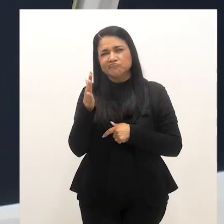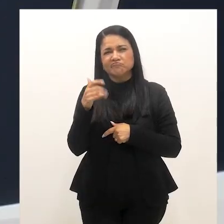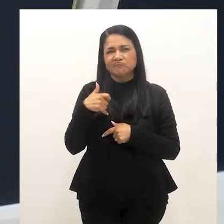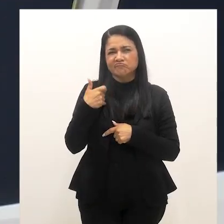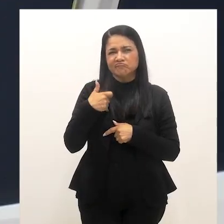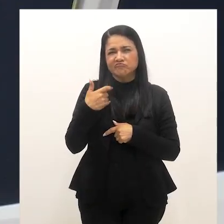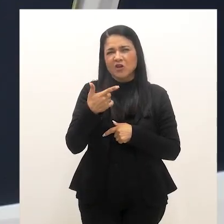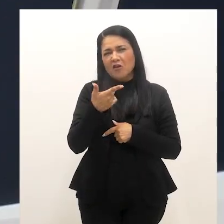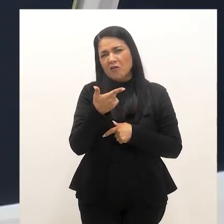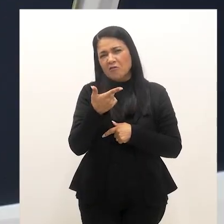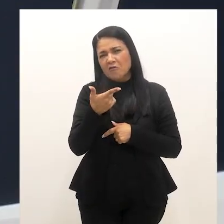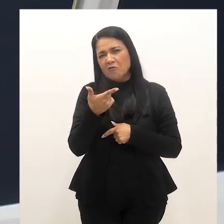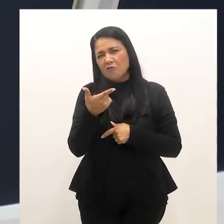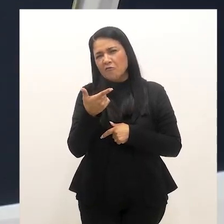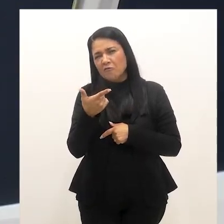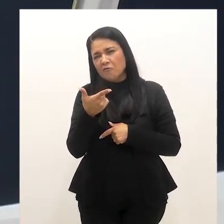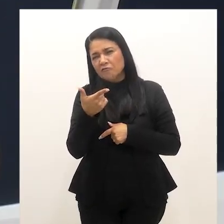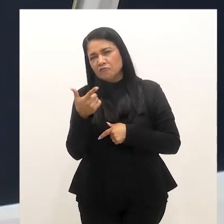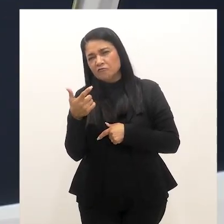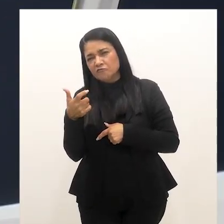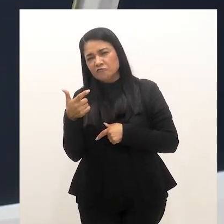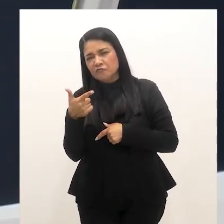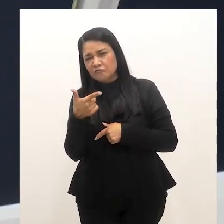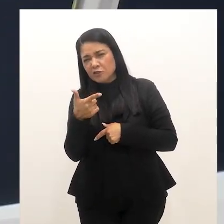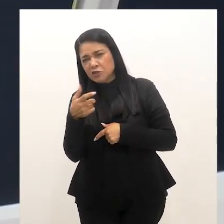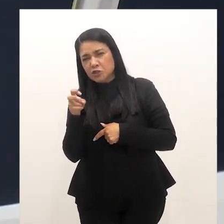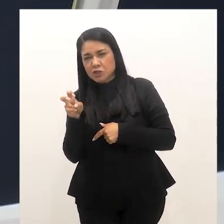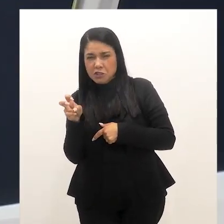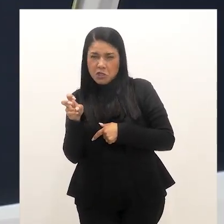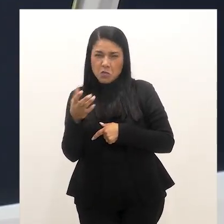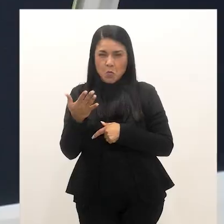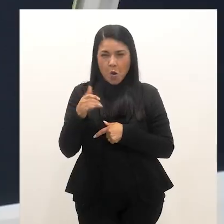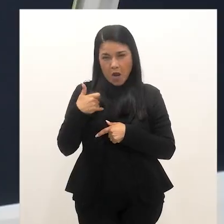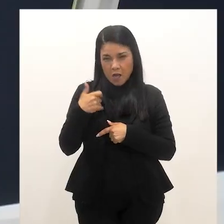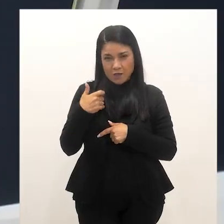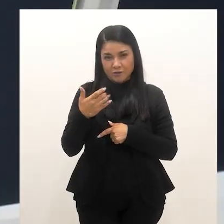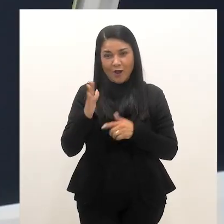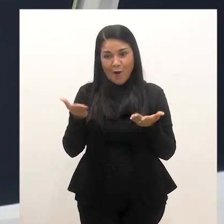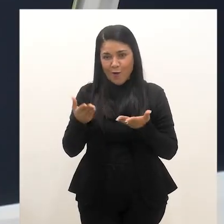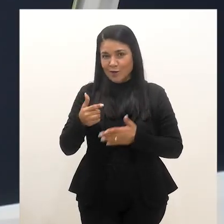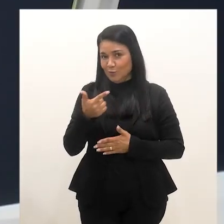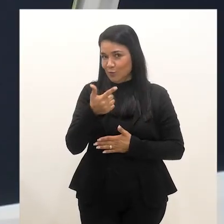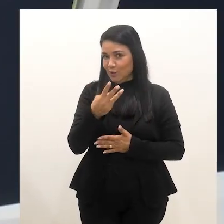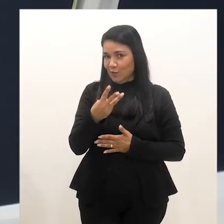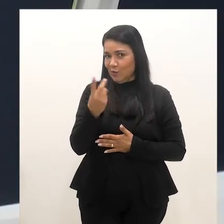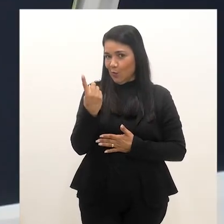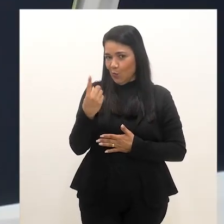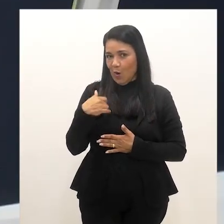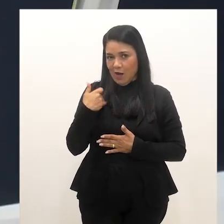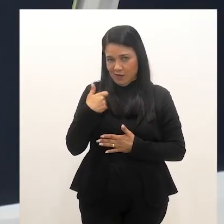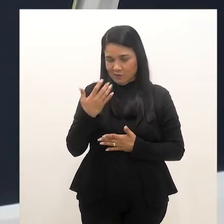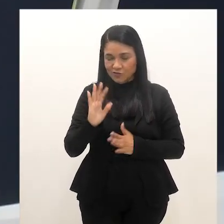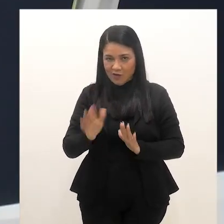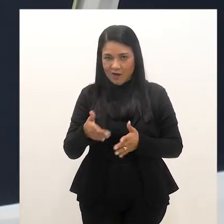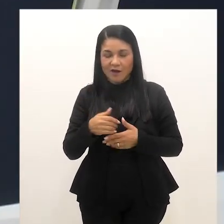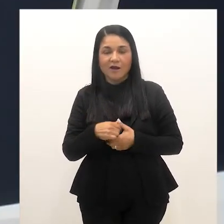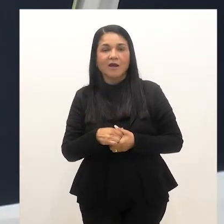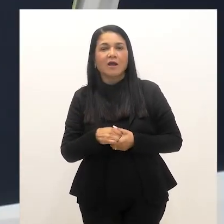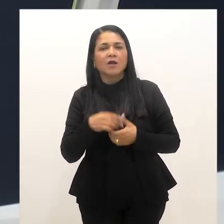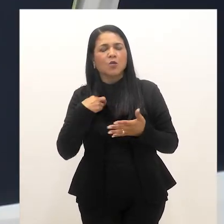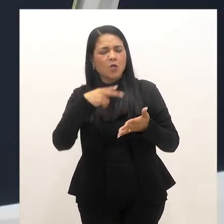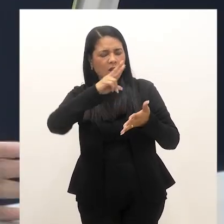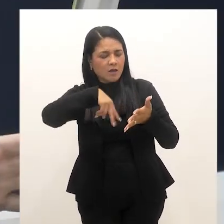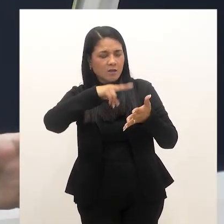tinha uns 20 e poucos anos, que eu já tô com 31, né? Então, eu me lembro que eu comecei a ler